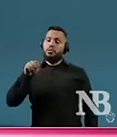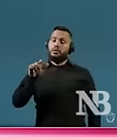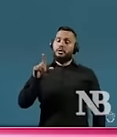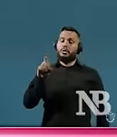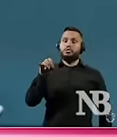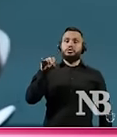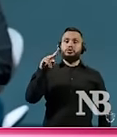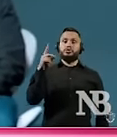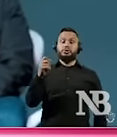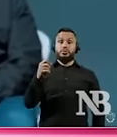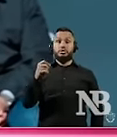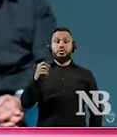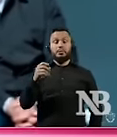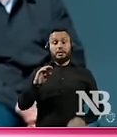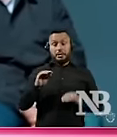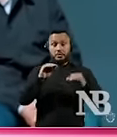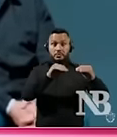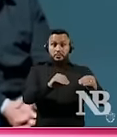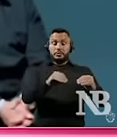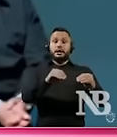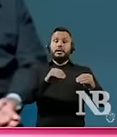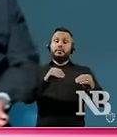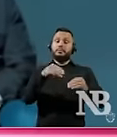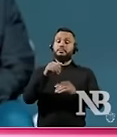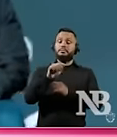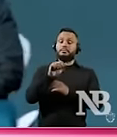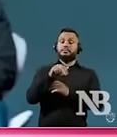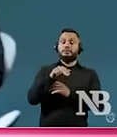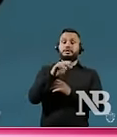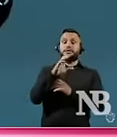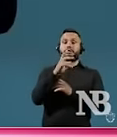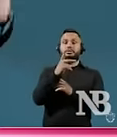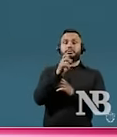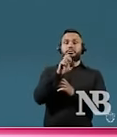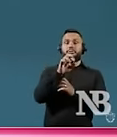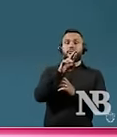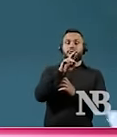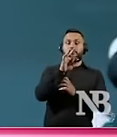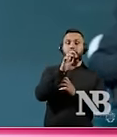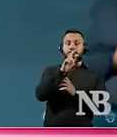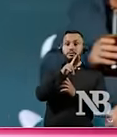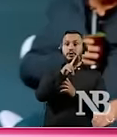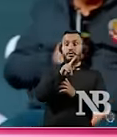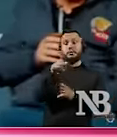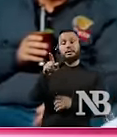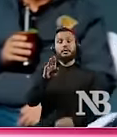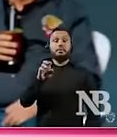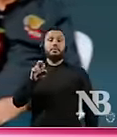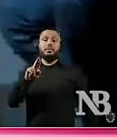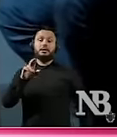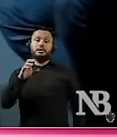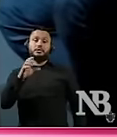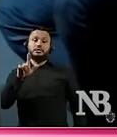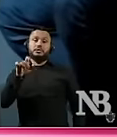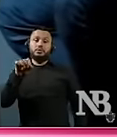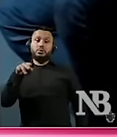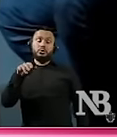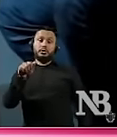que o Ronaldinho agora era a segunda opção do Barcelona. E aí o Ronaldinho foi parar no Barcelona. E o Manchester,